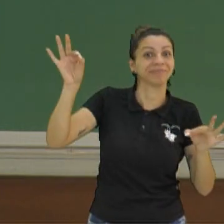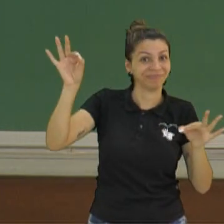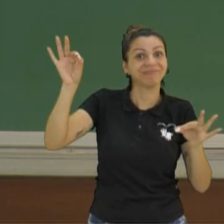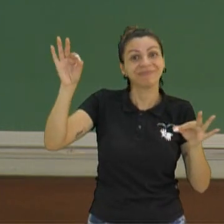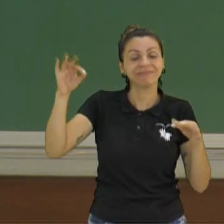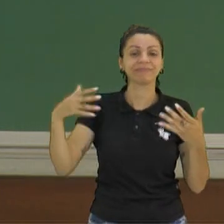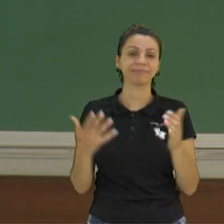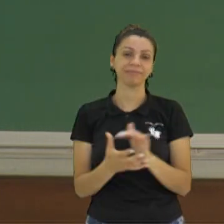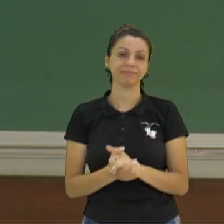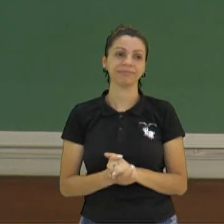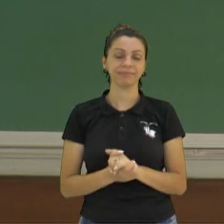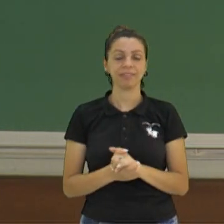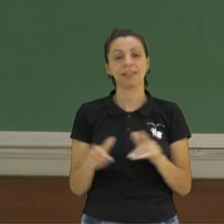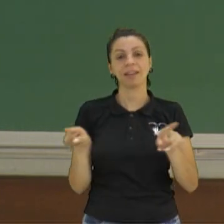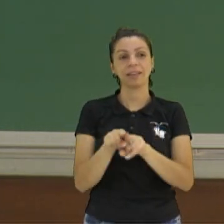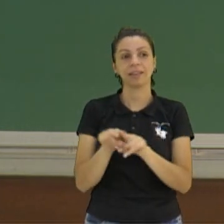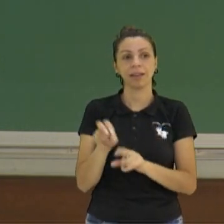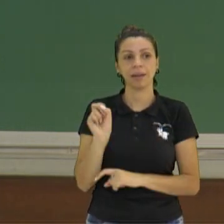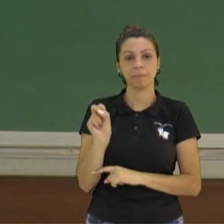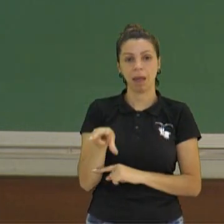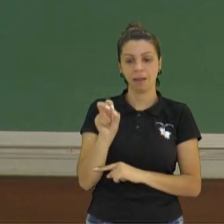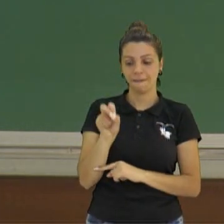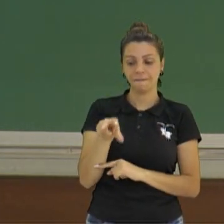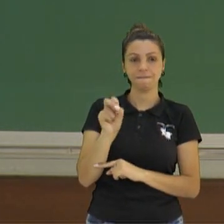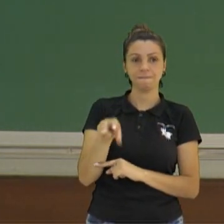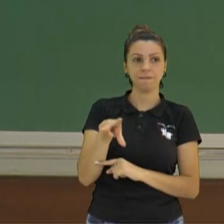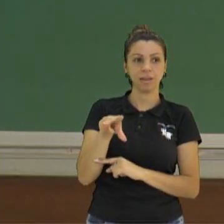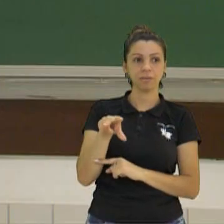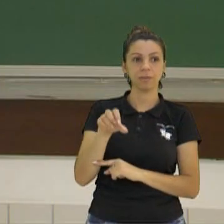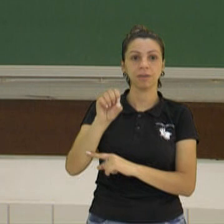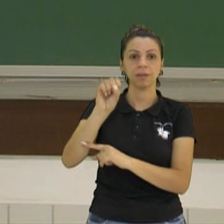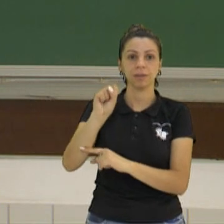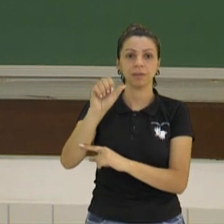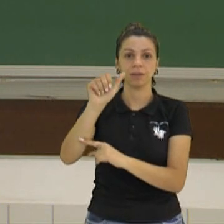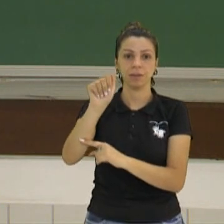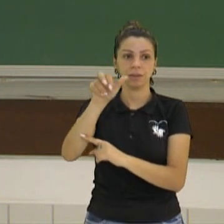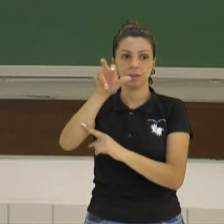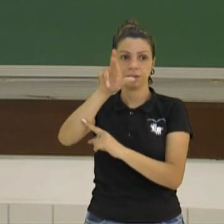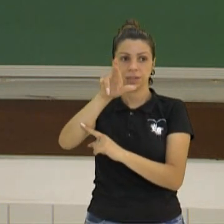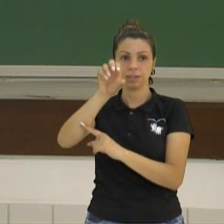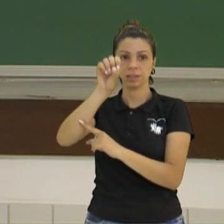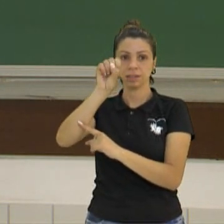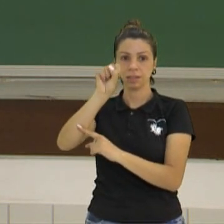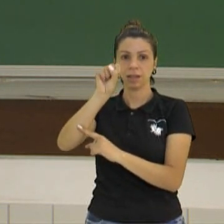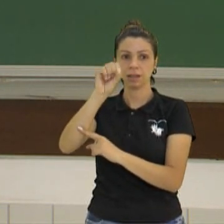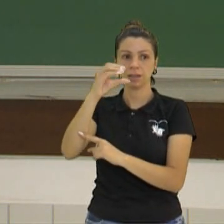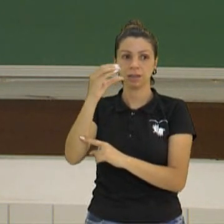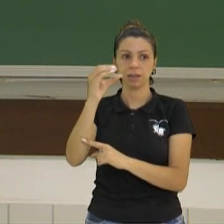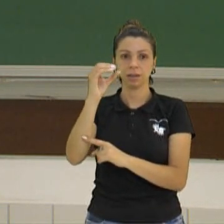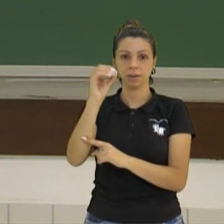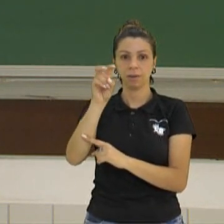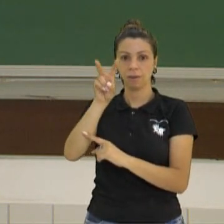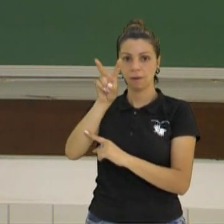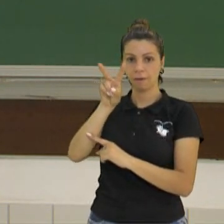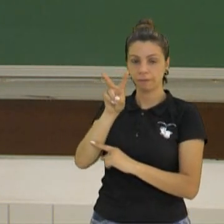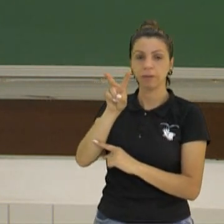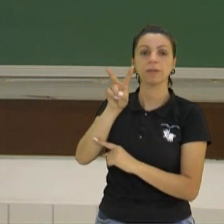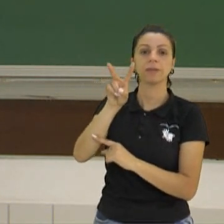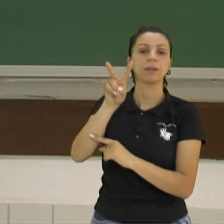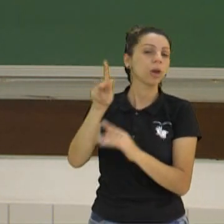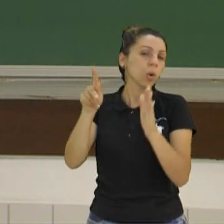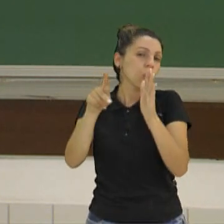O comprimento do vírus SARS-CoV-2, sabe que vírus é esse aqui? É o vírus que prendeu a gente dentro de casa na pandemia, que é o vírus